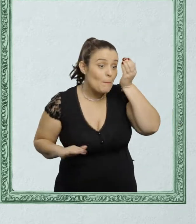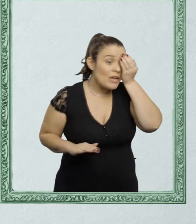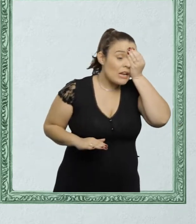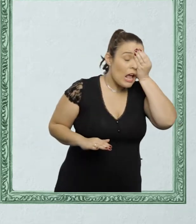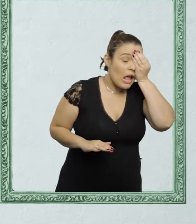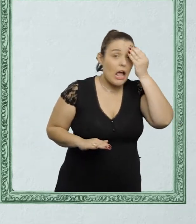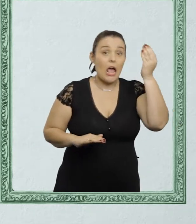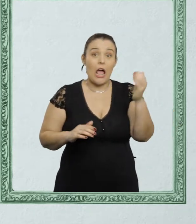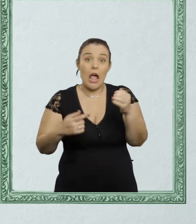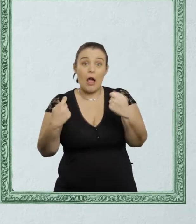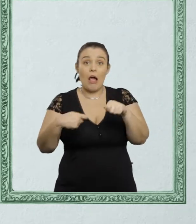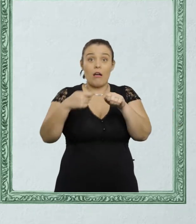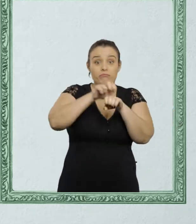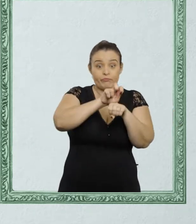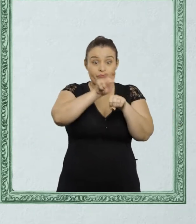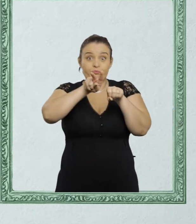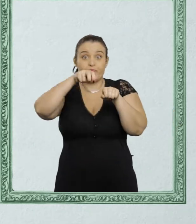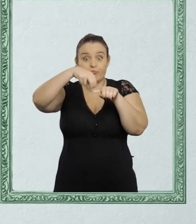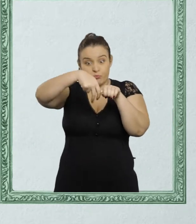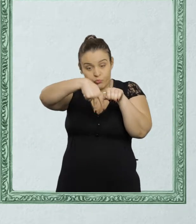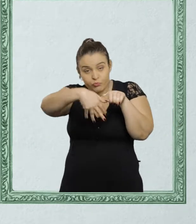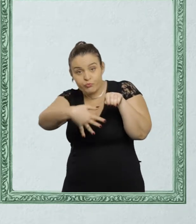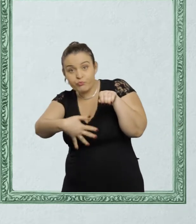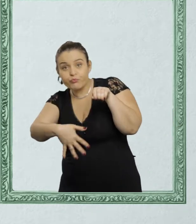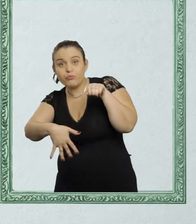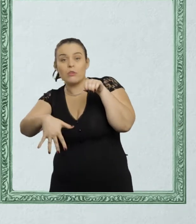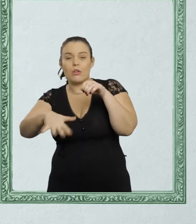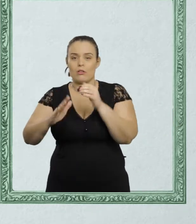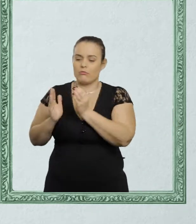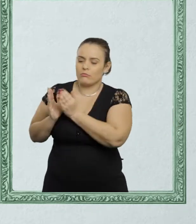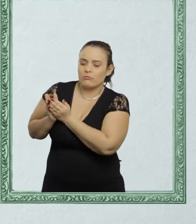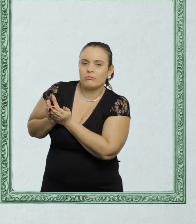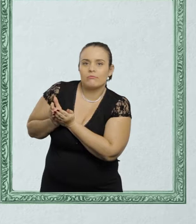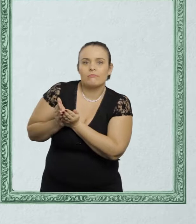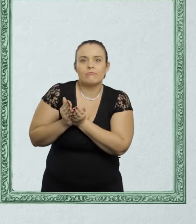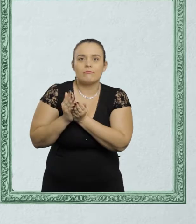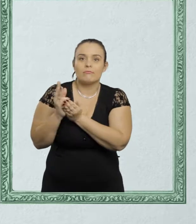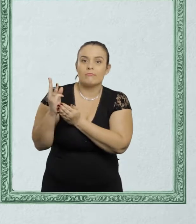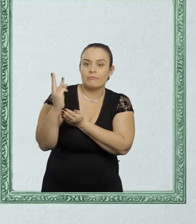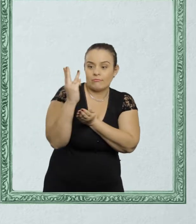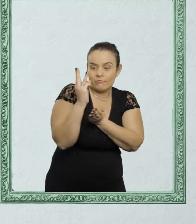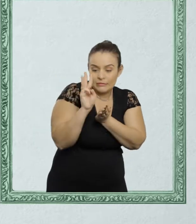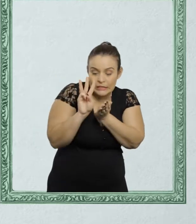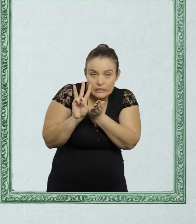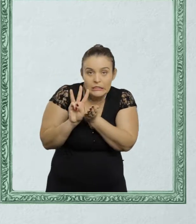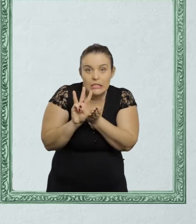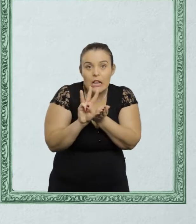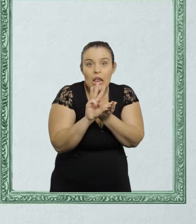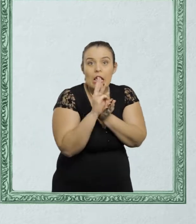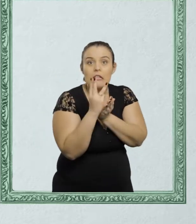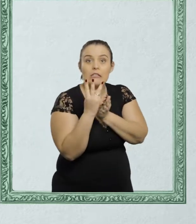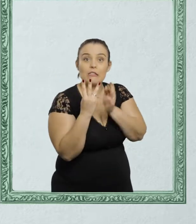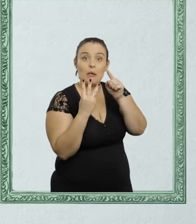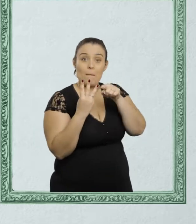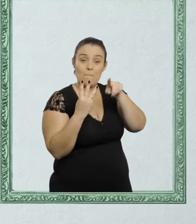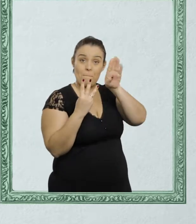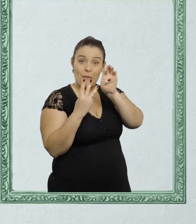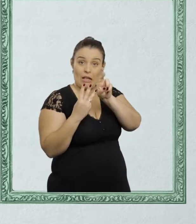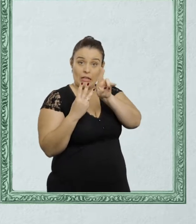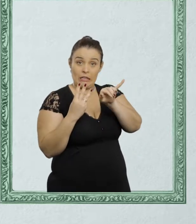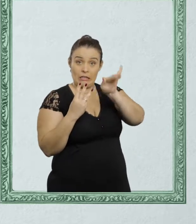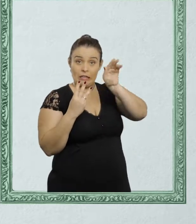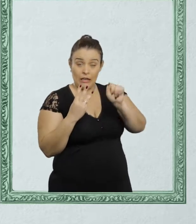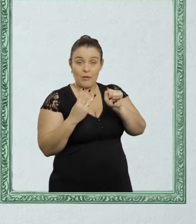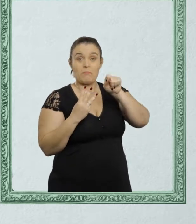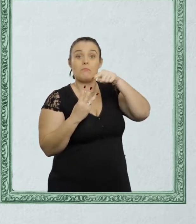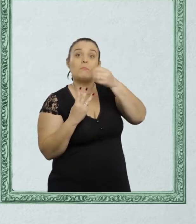piratas! Mergulhem na lagoa!" Um bote com 3 pessoas se aproximou. No bote estavam